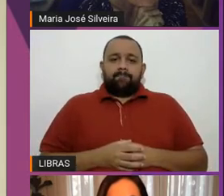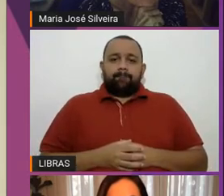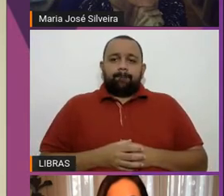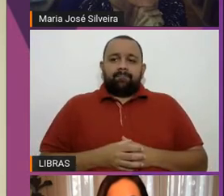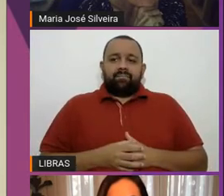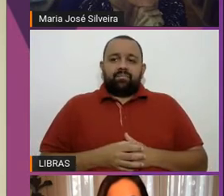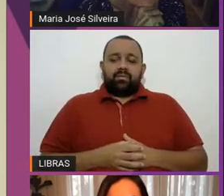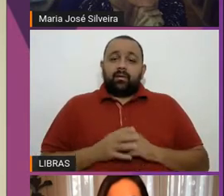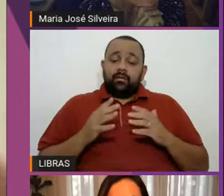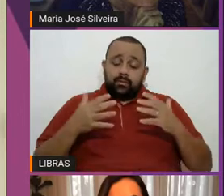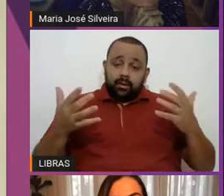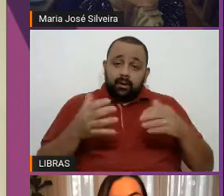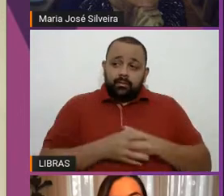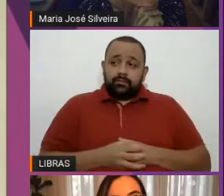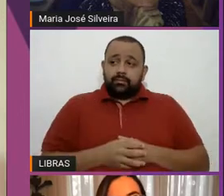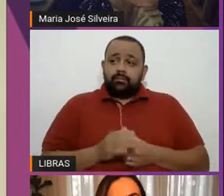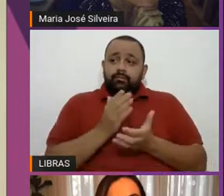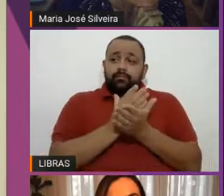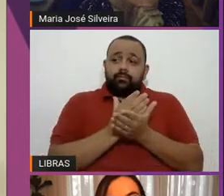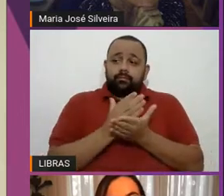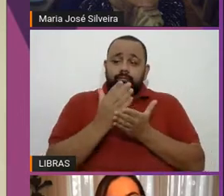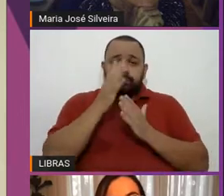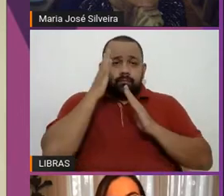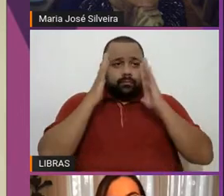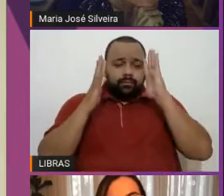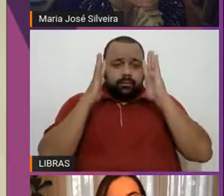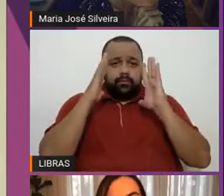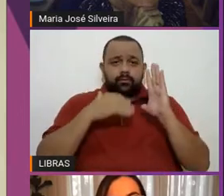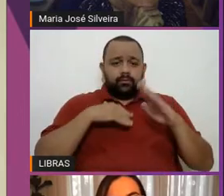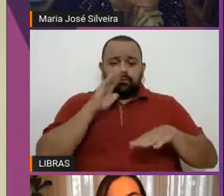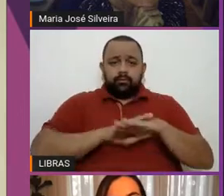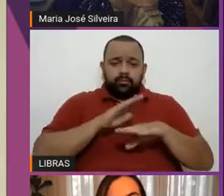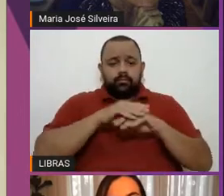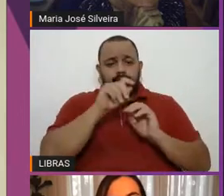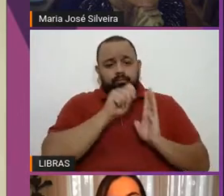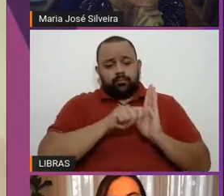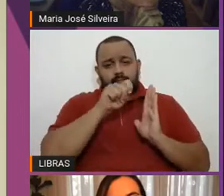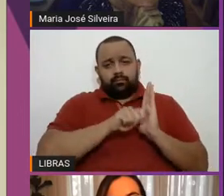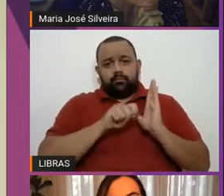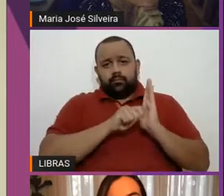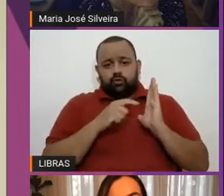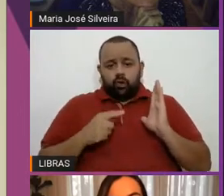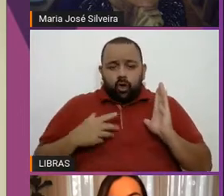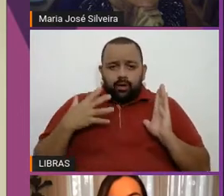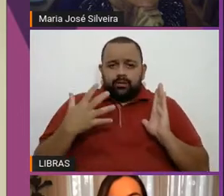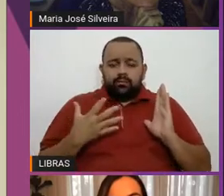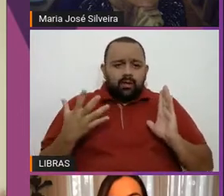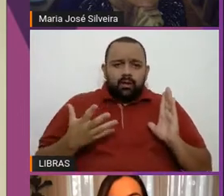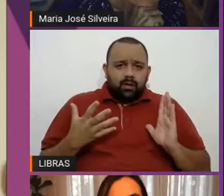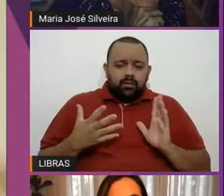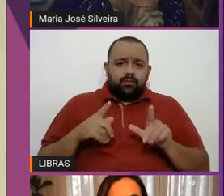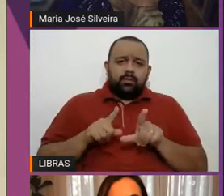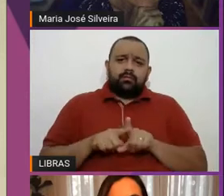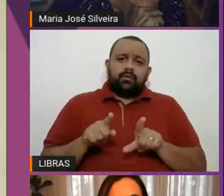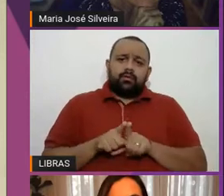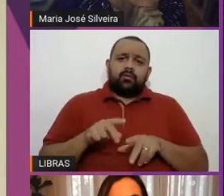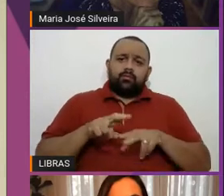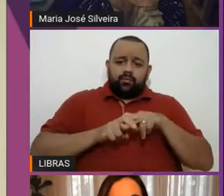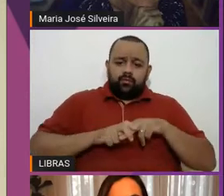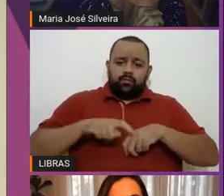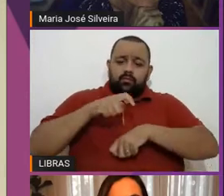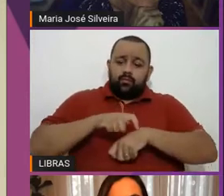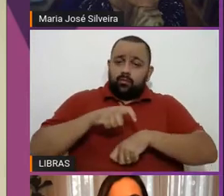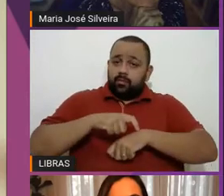bom então a partir daí é partir dessa imagem e dessas anotações de aquecimento e desse atravessamento tapa por um momento